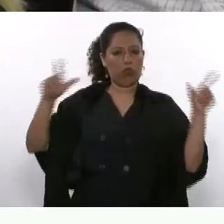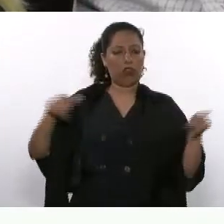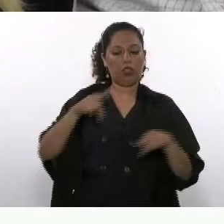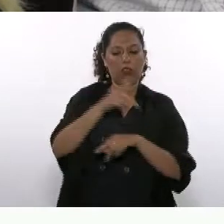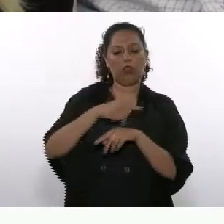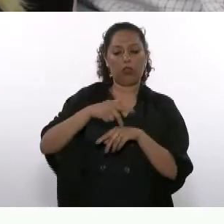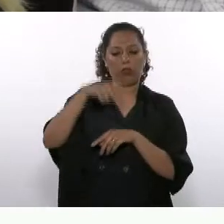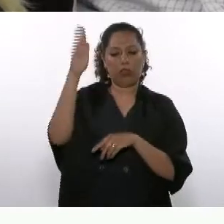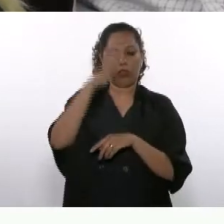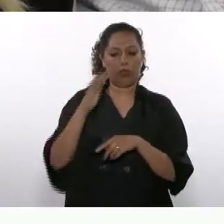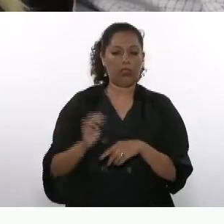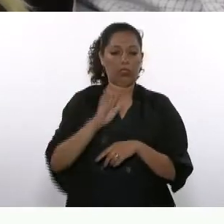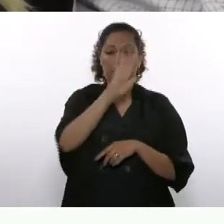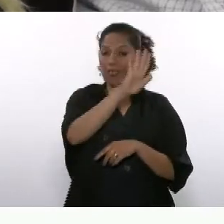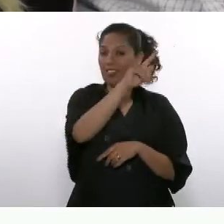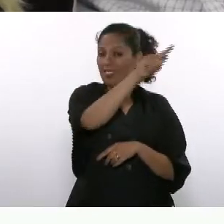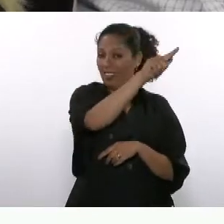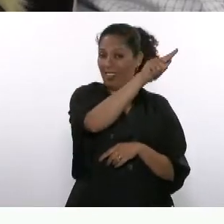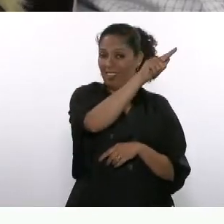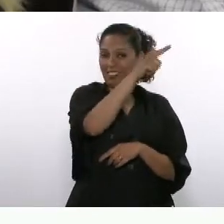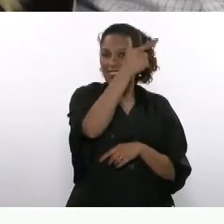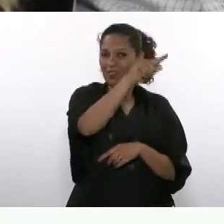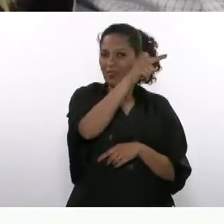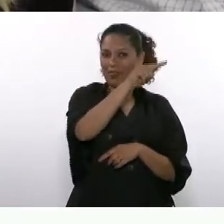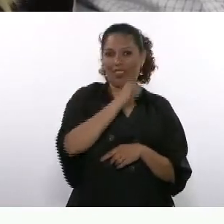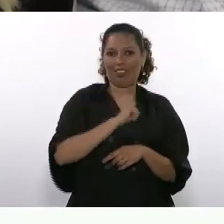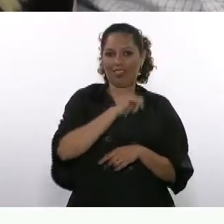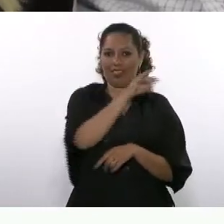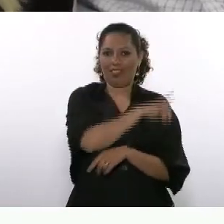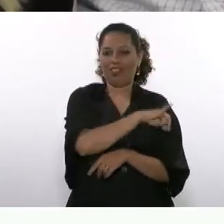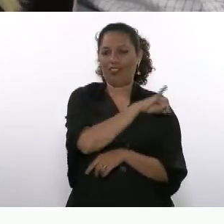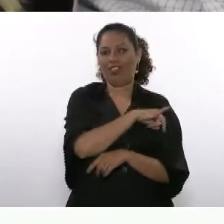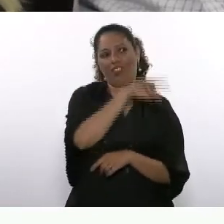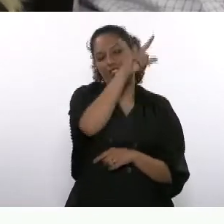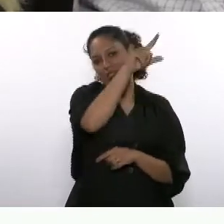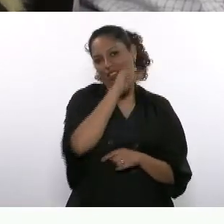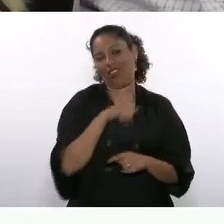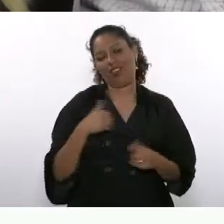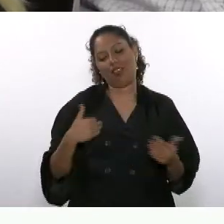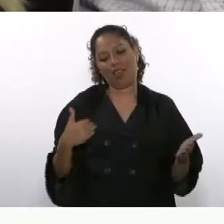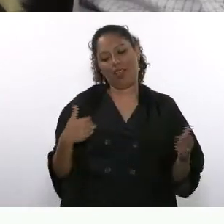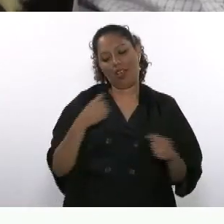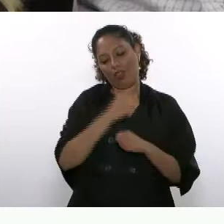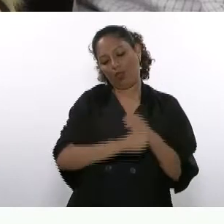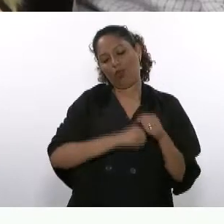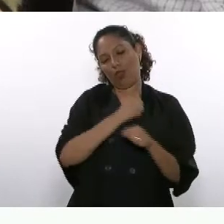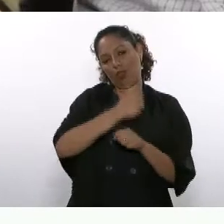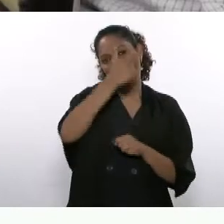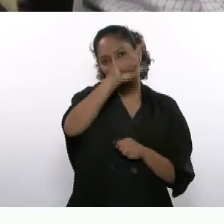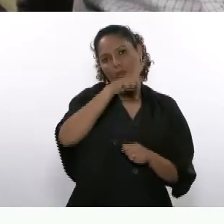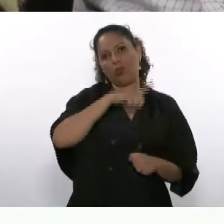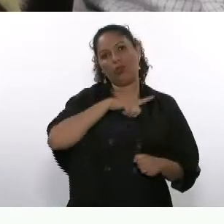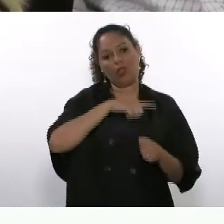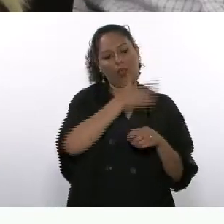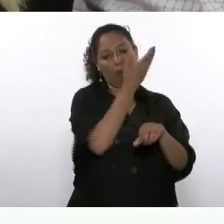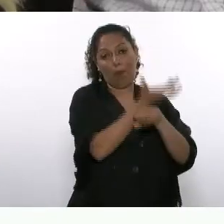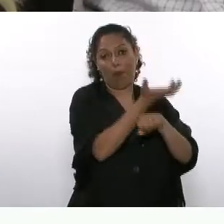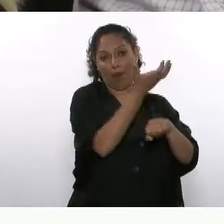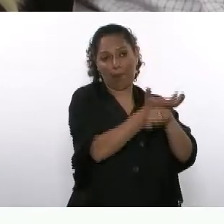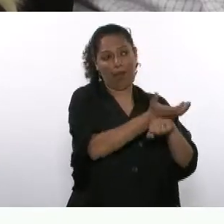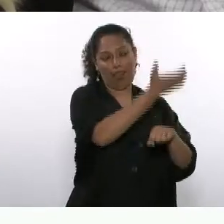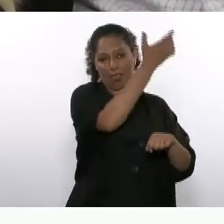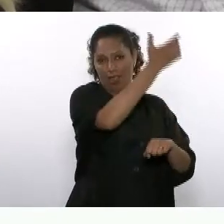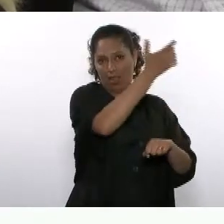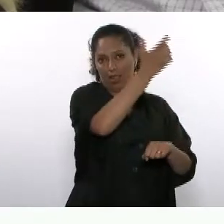Rio de Janeiro não estava no Minimundo. Então, a gente conseguiu incluir o Rio de Janeiro, e a partir do ano que vem, a gente vai ter uma praça no